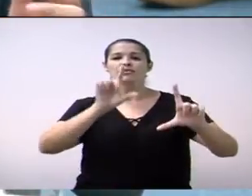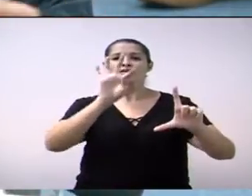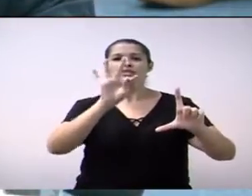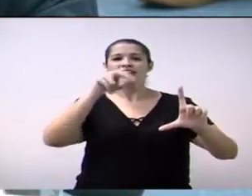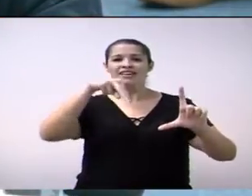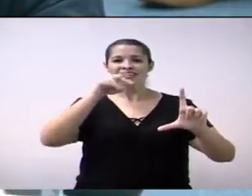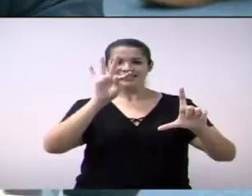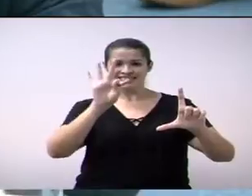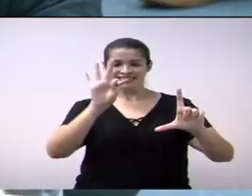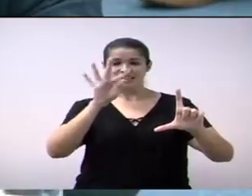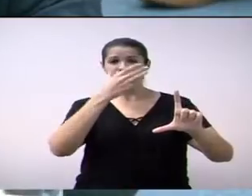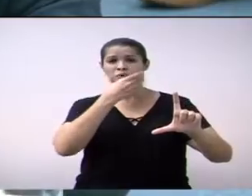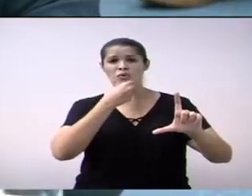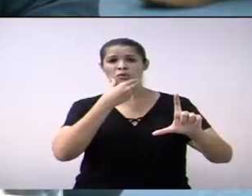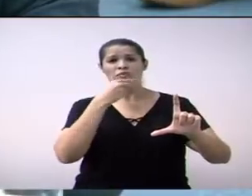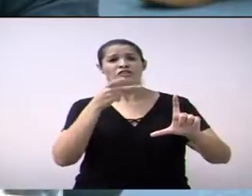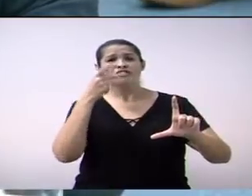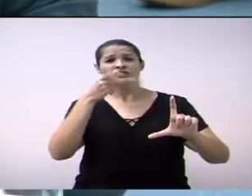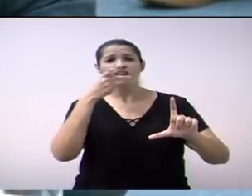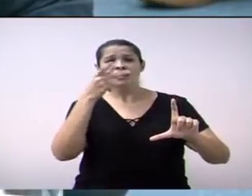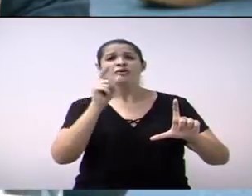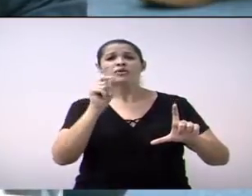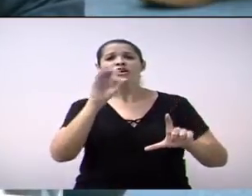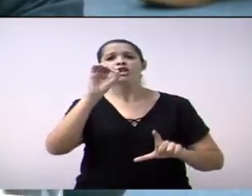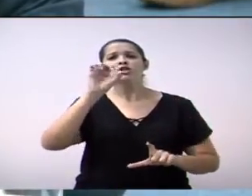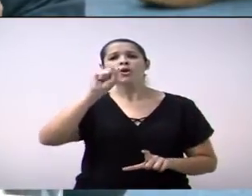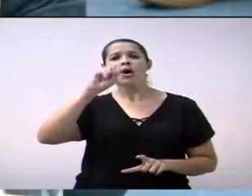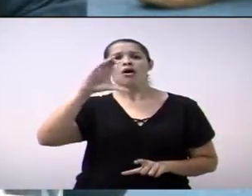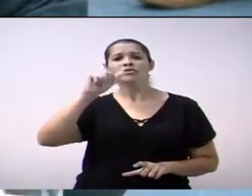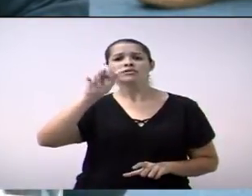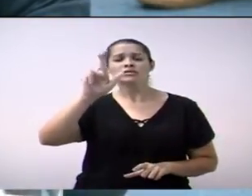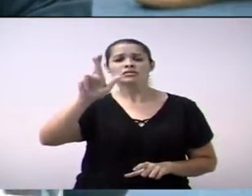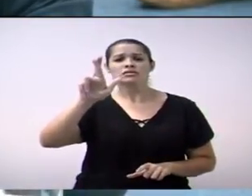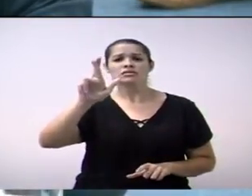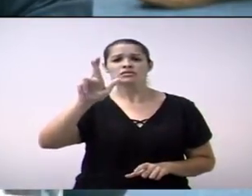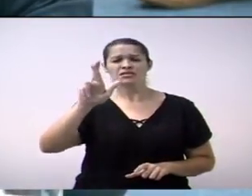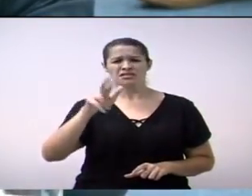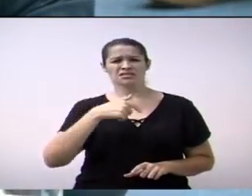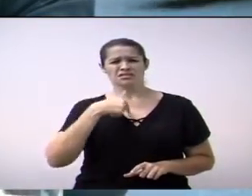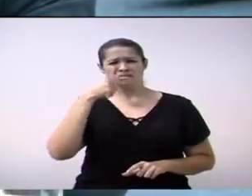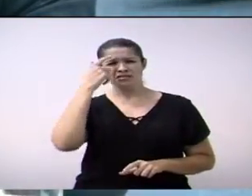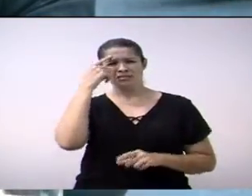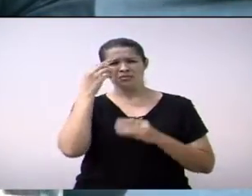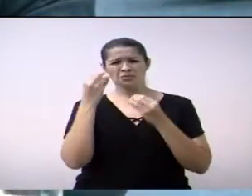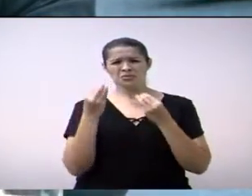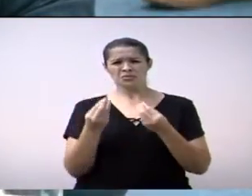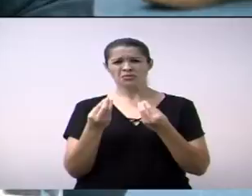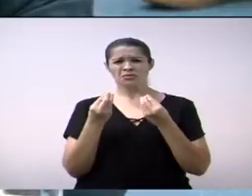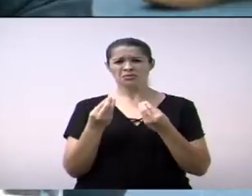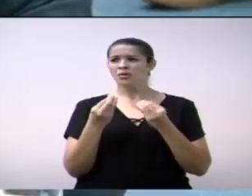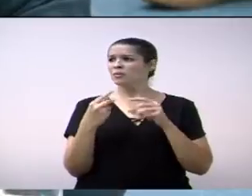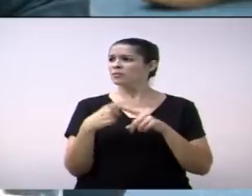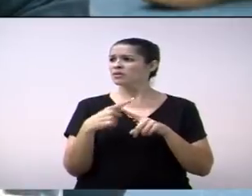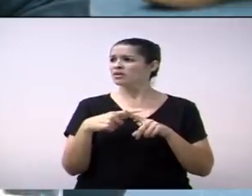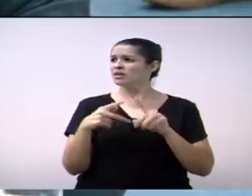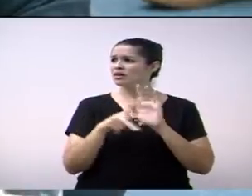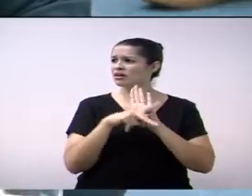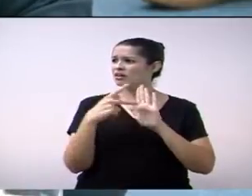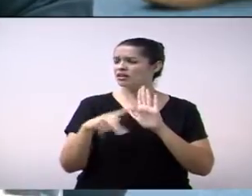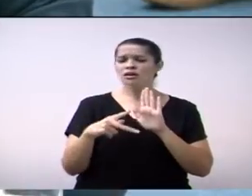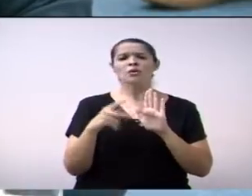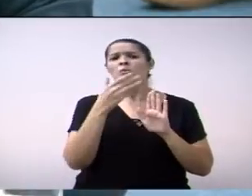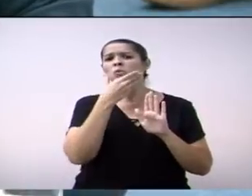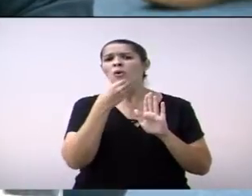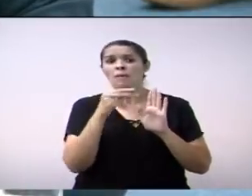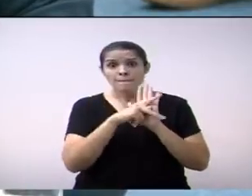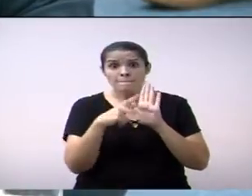dele não foram pagos, é correto ter um secretário na cidade que mal aparece na cidade, que mal aparece